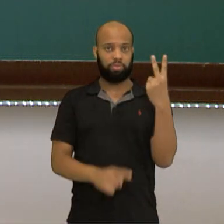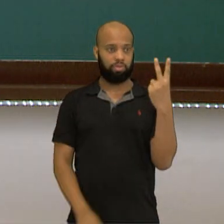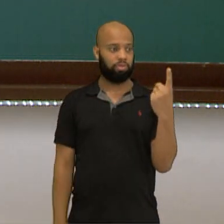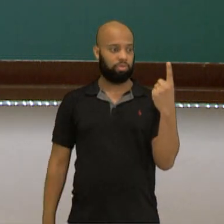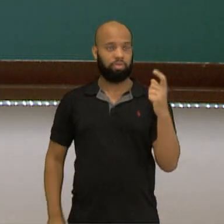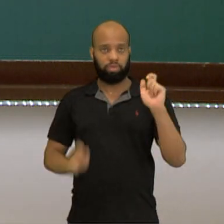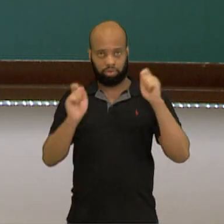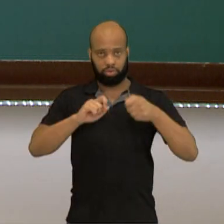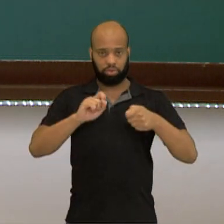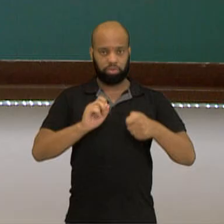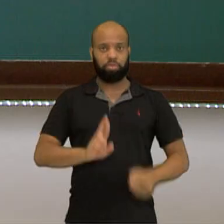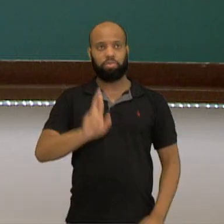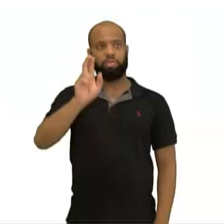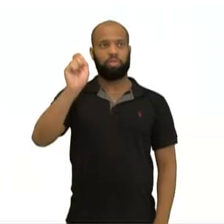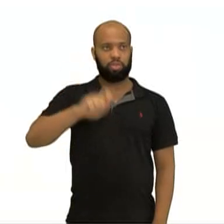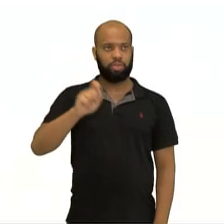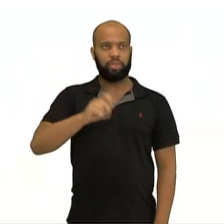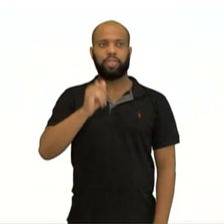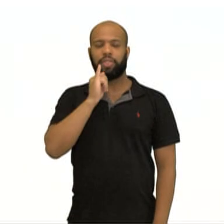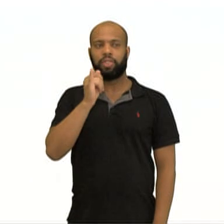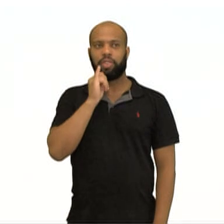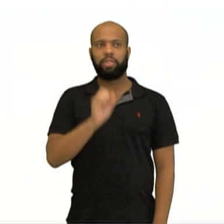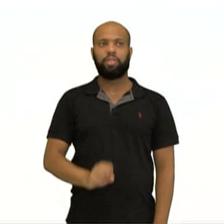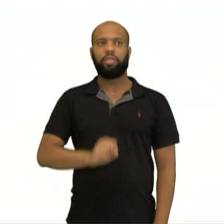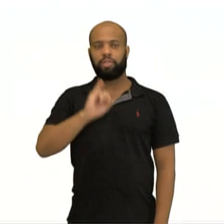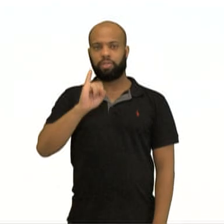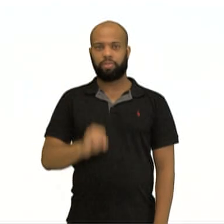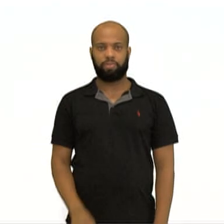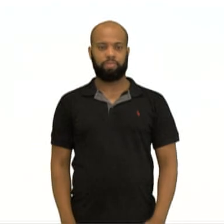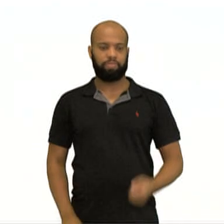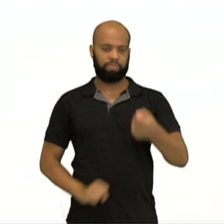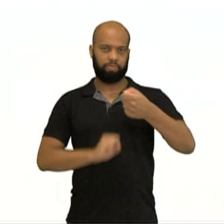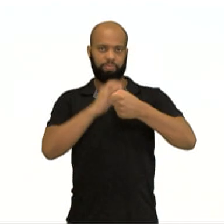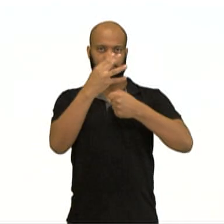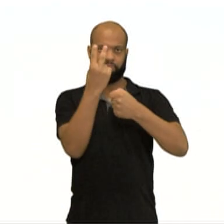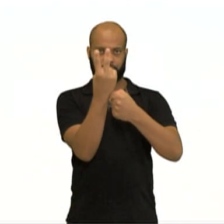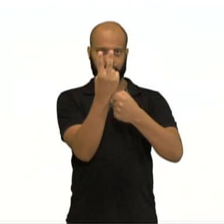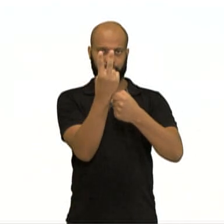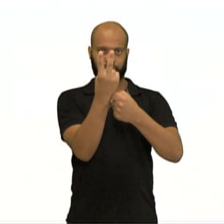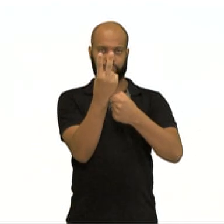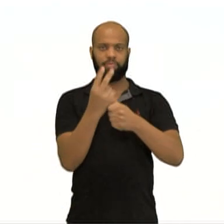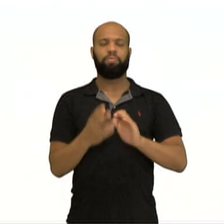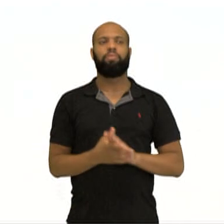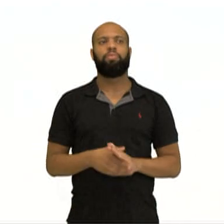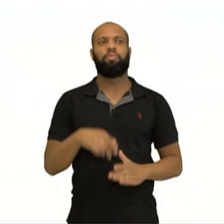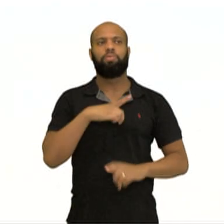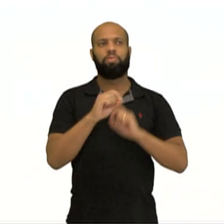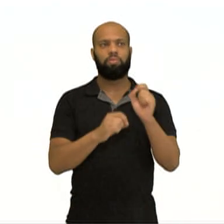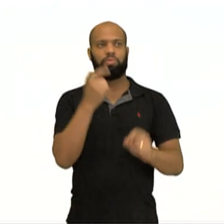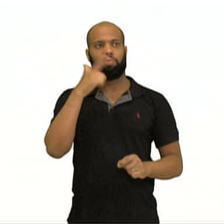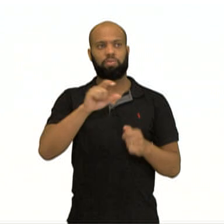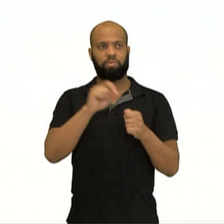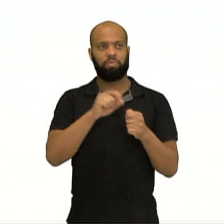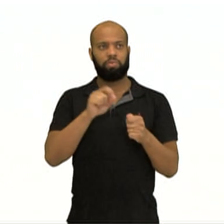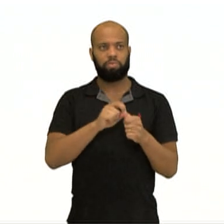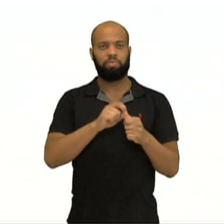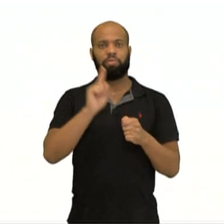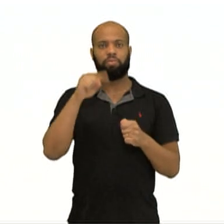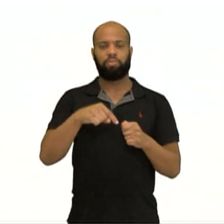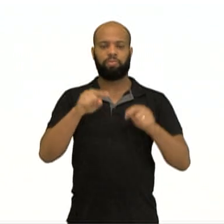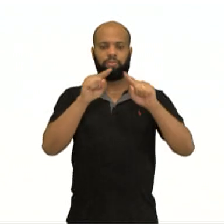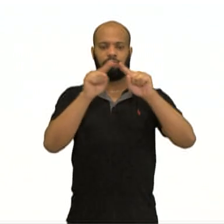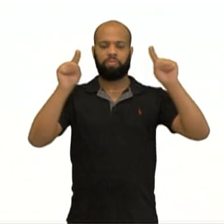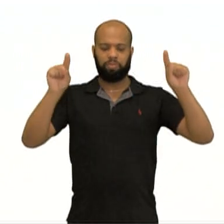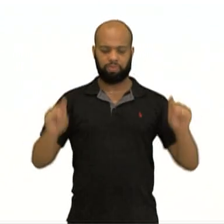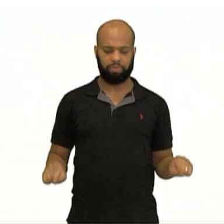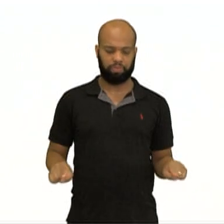como representar? Tem. Por exemplo, quando o expoente for 2, certo? Eu tenho o quê? Eu consigo fazer um